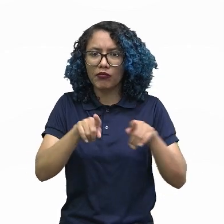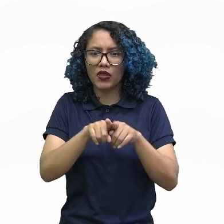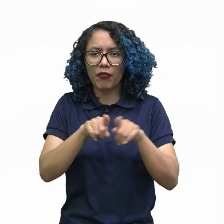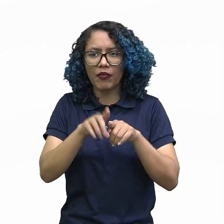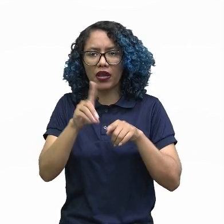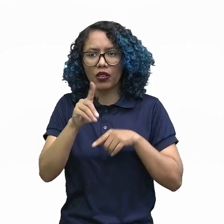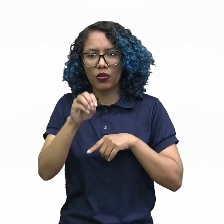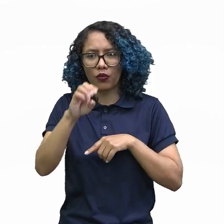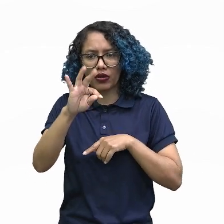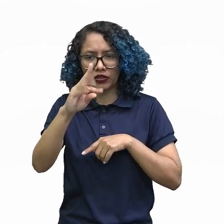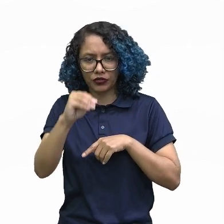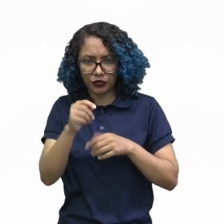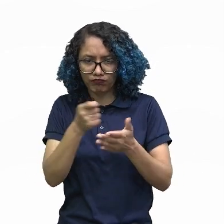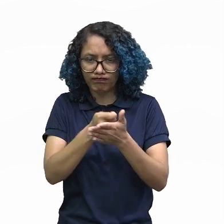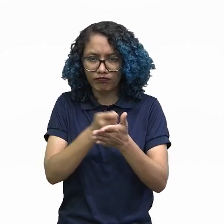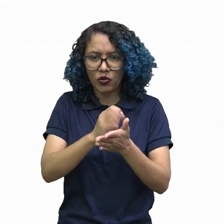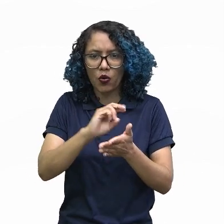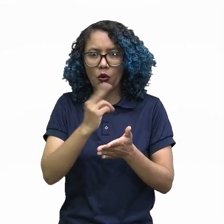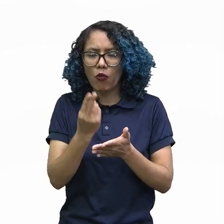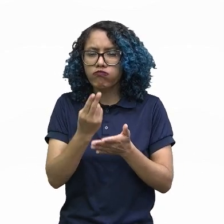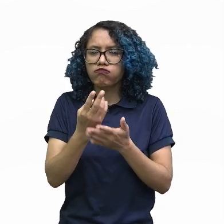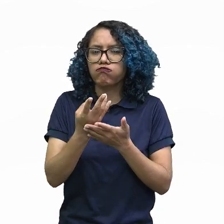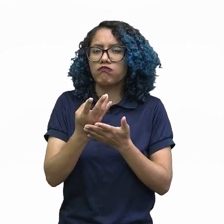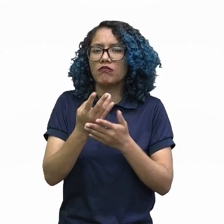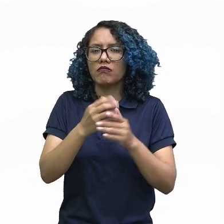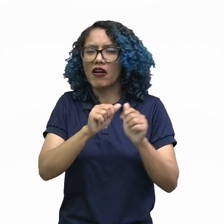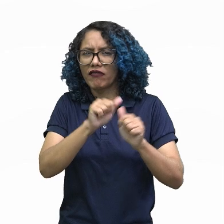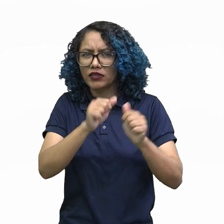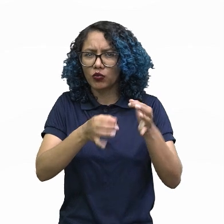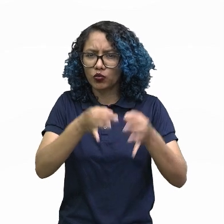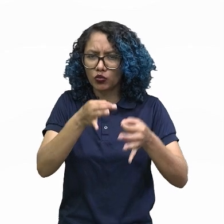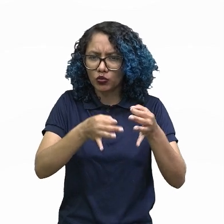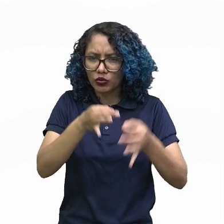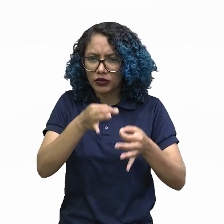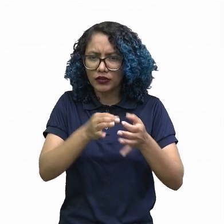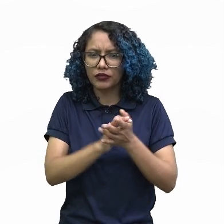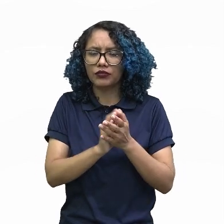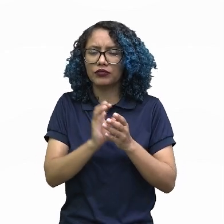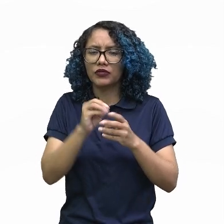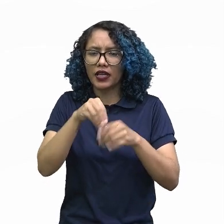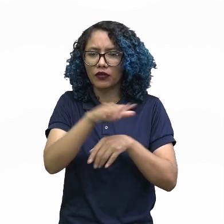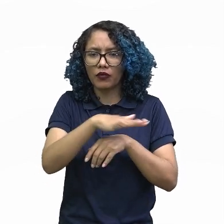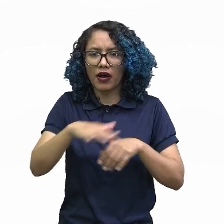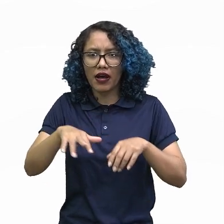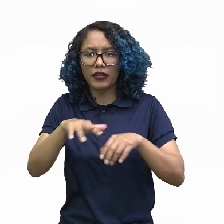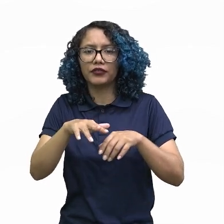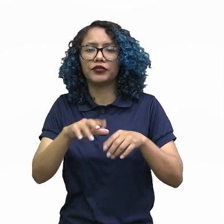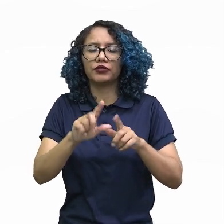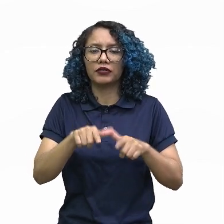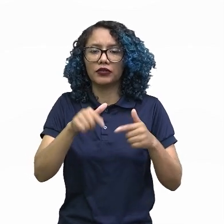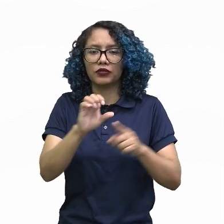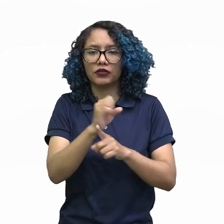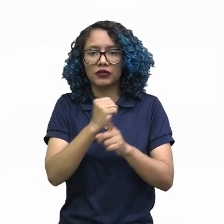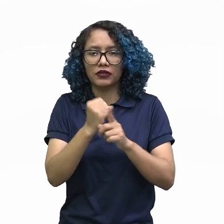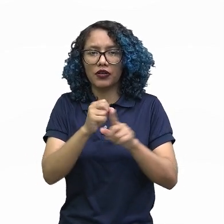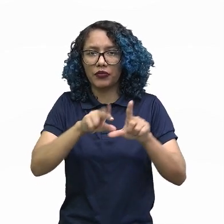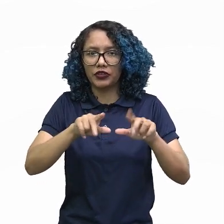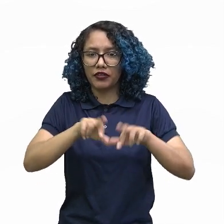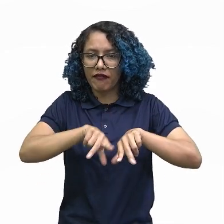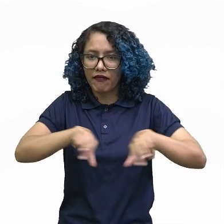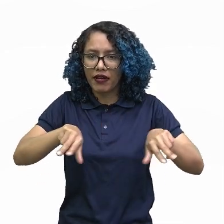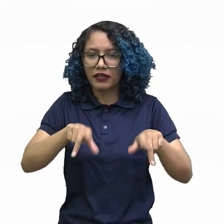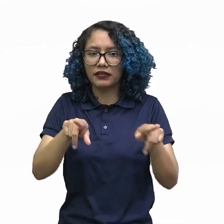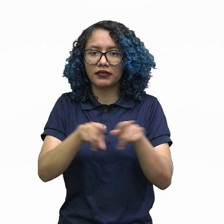doentio de obrigação ou apreciativo de juízo. Os diferentes campos de atuação social e diversas mídias, bem